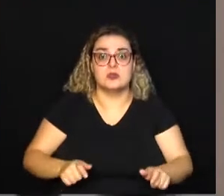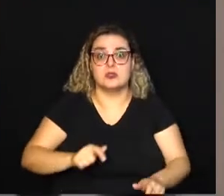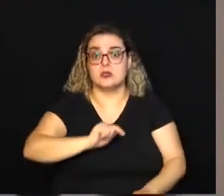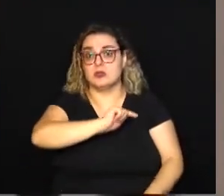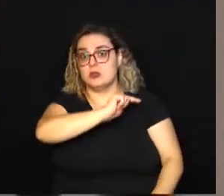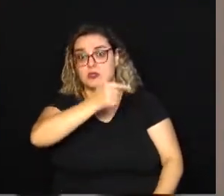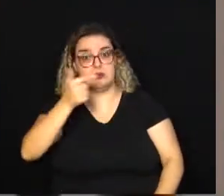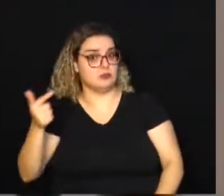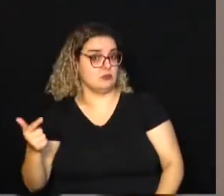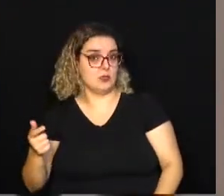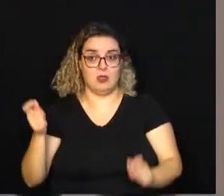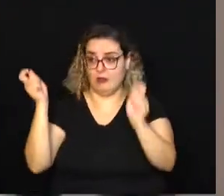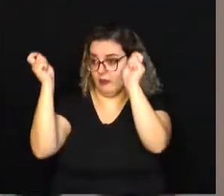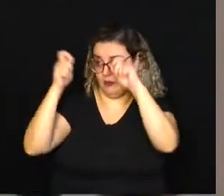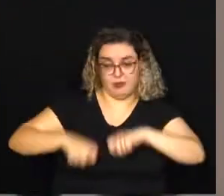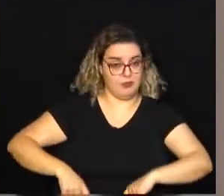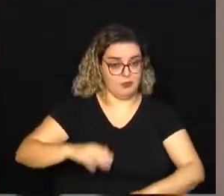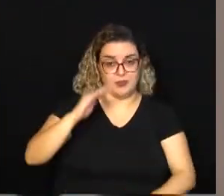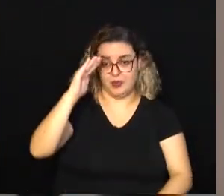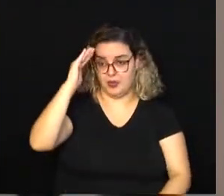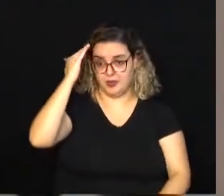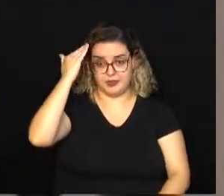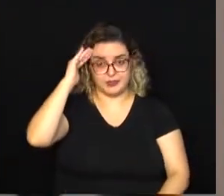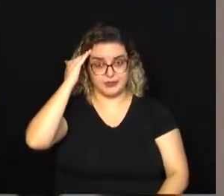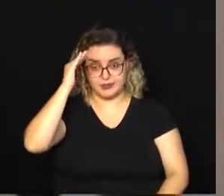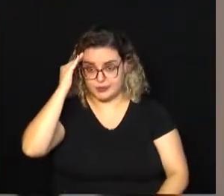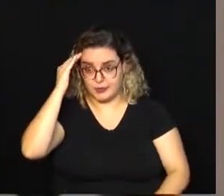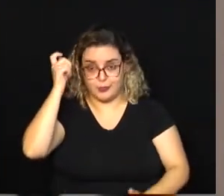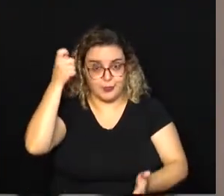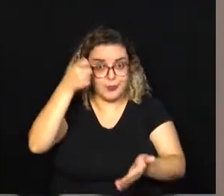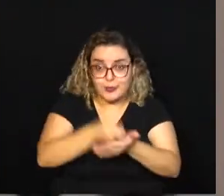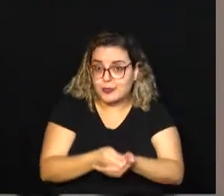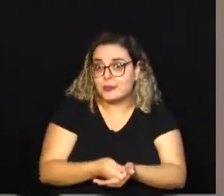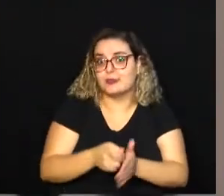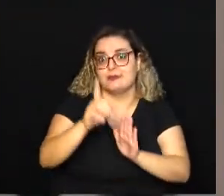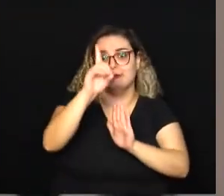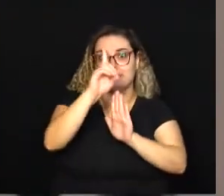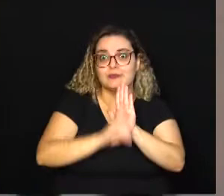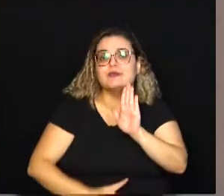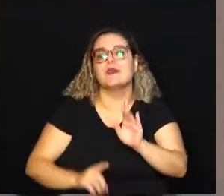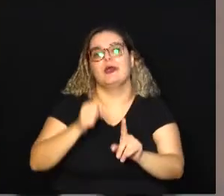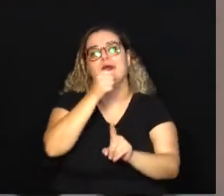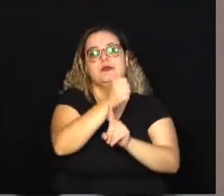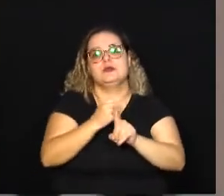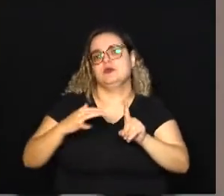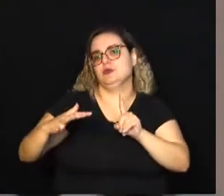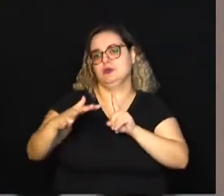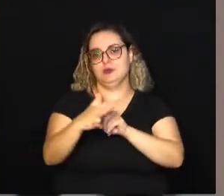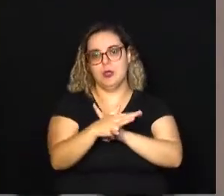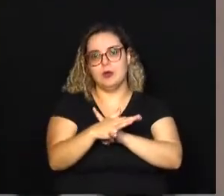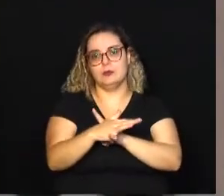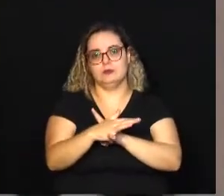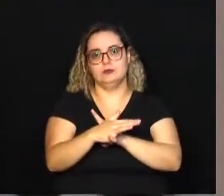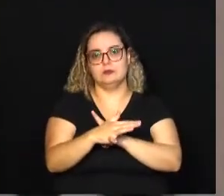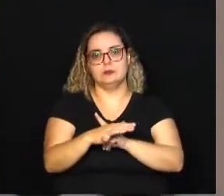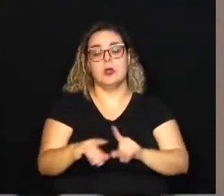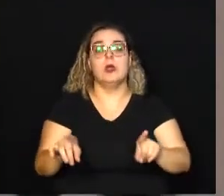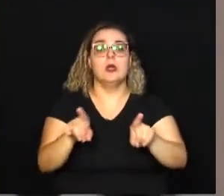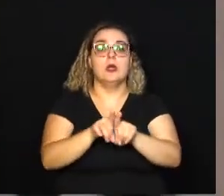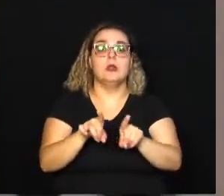nem capacidade para entender o que de fato é um direito social e muito menos de